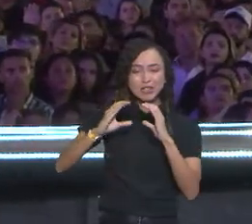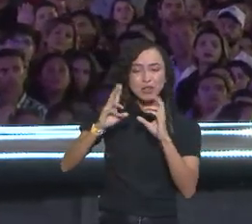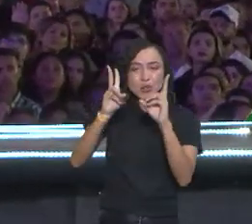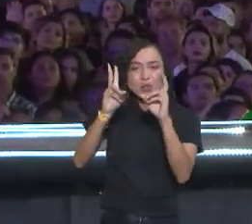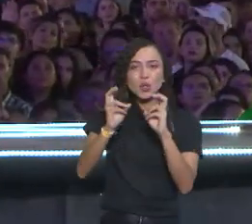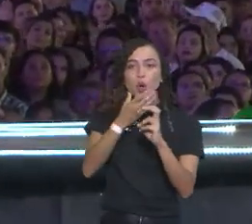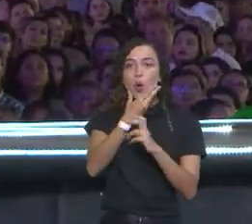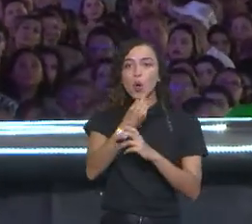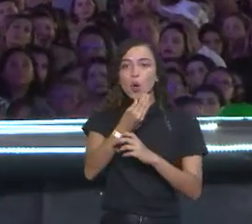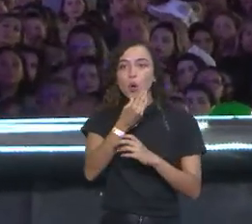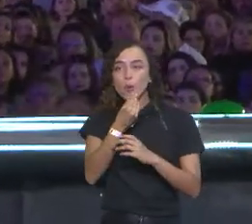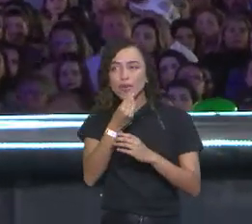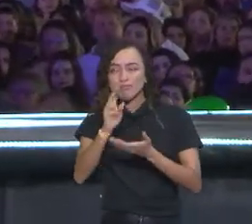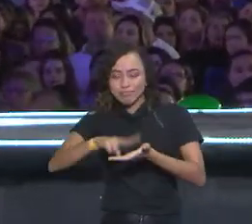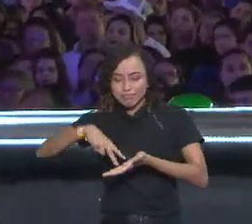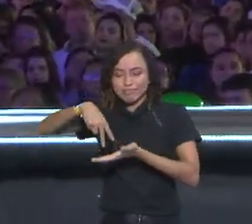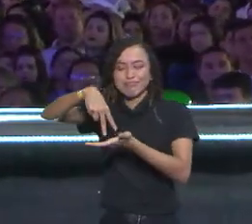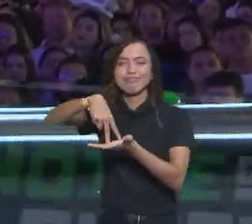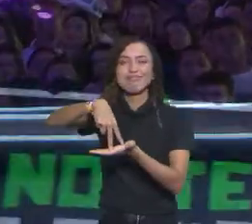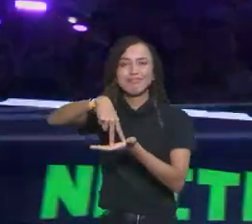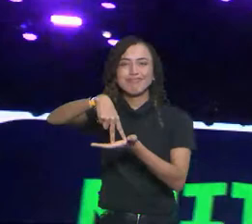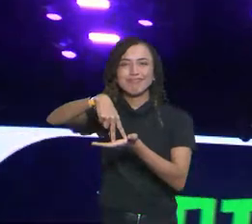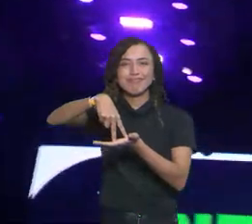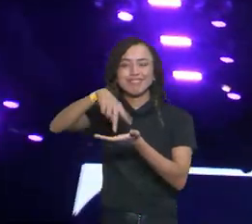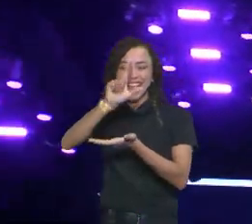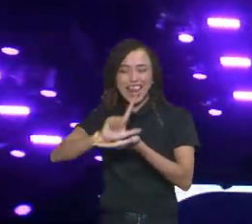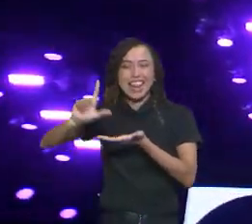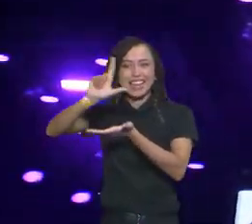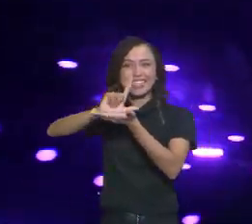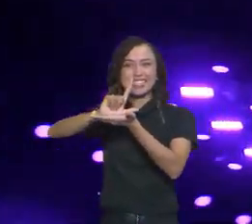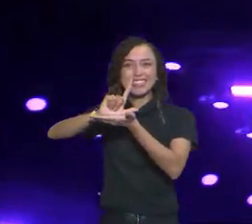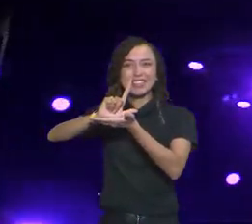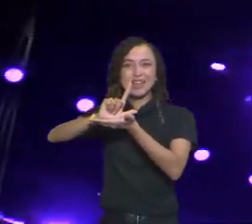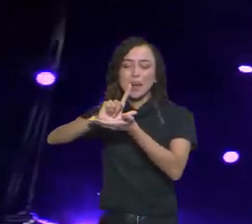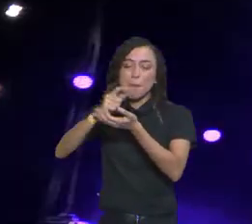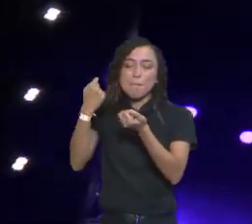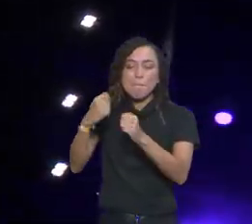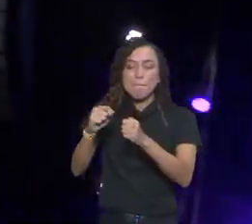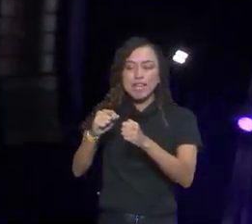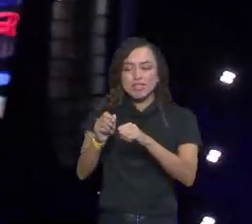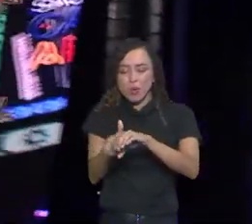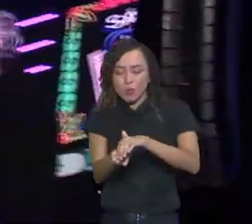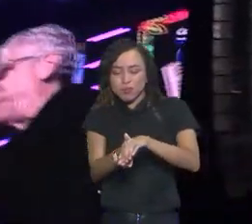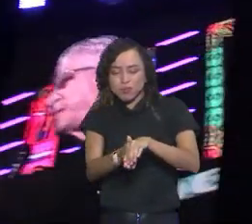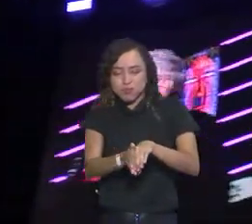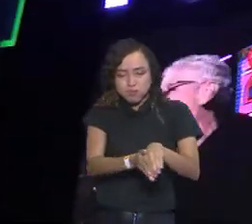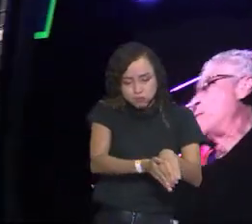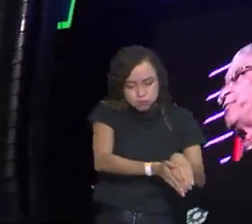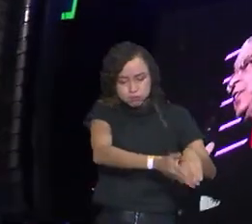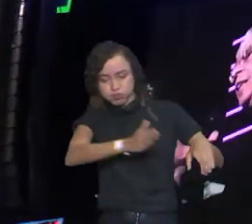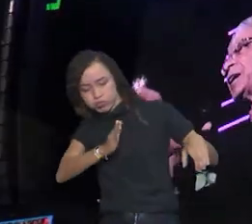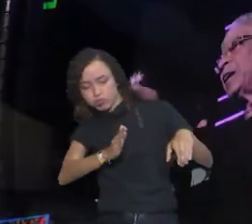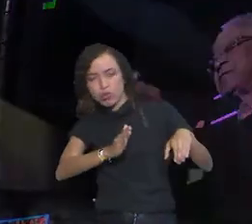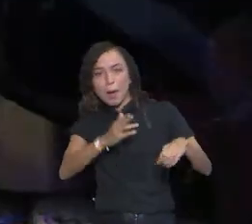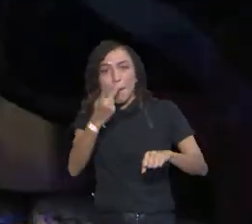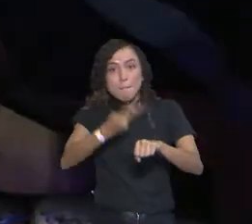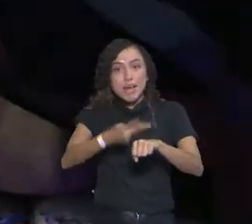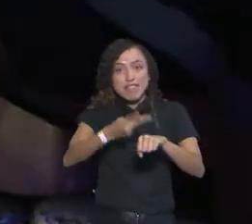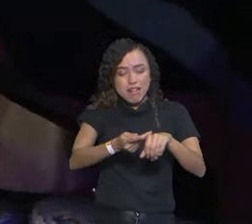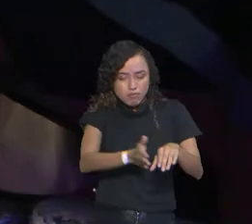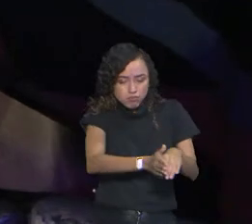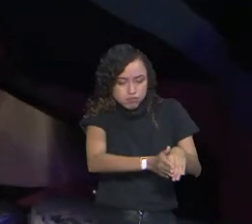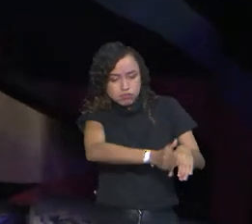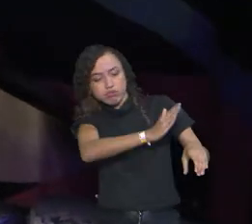volta à vida depois de quatro dias sepultado mas teve que remover a pedra a pedra teve que ser removida daquela